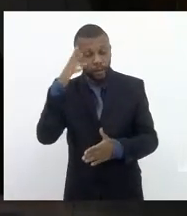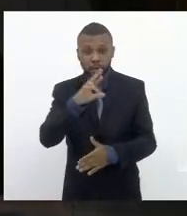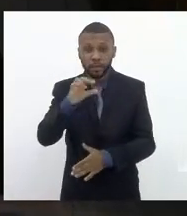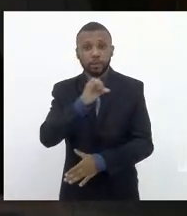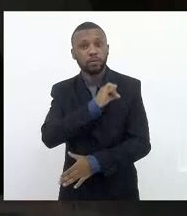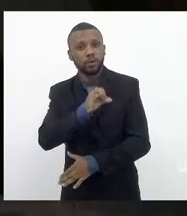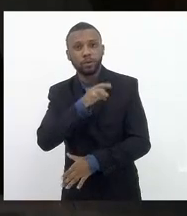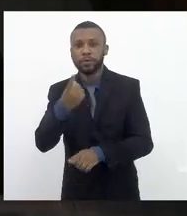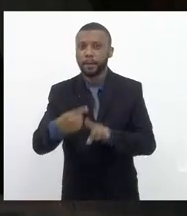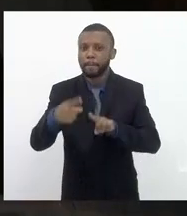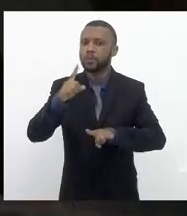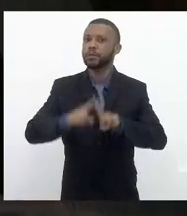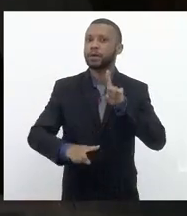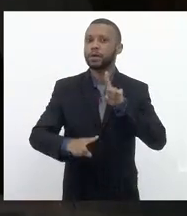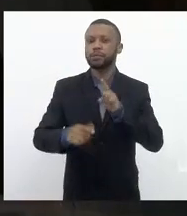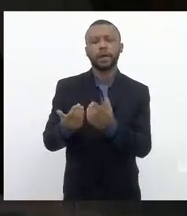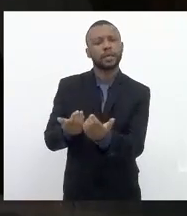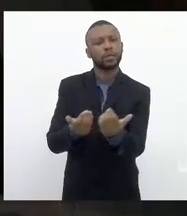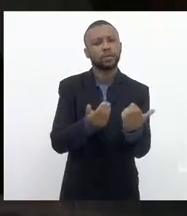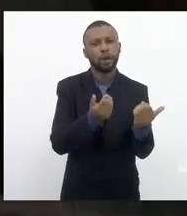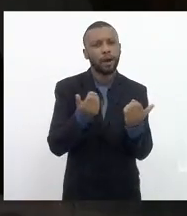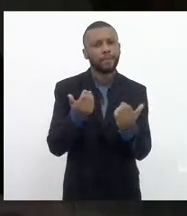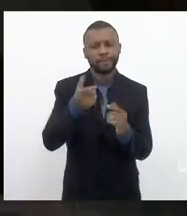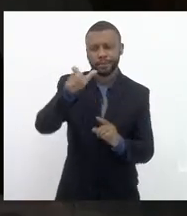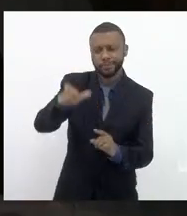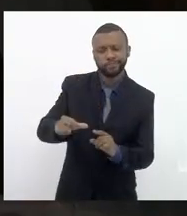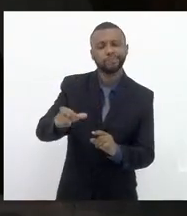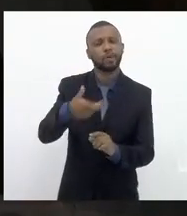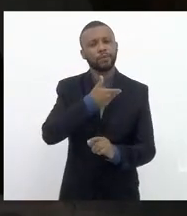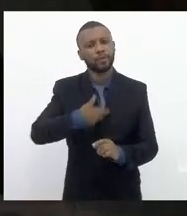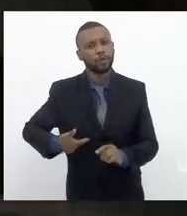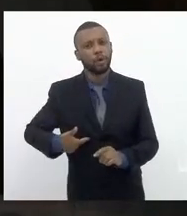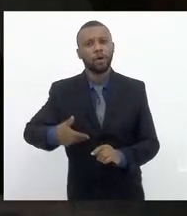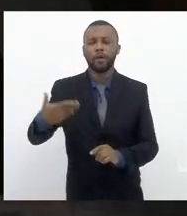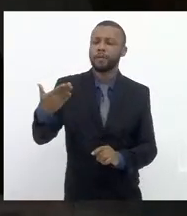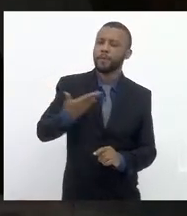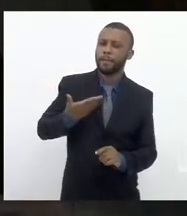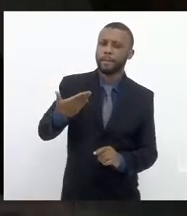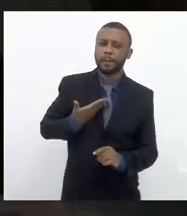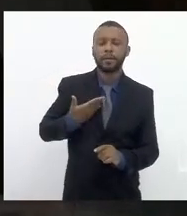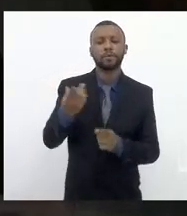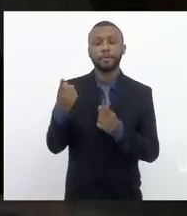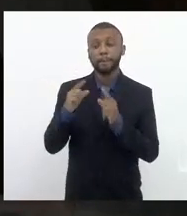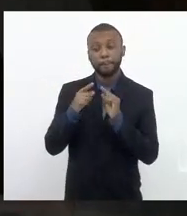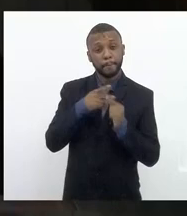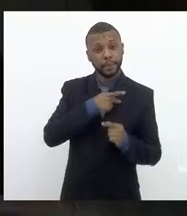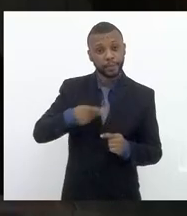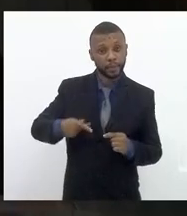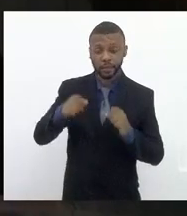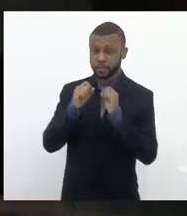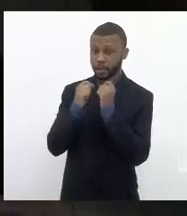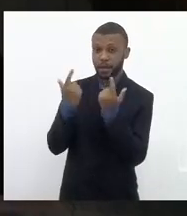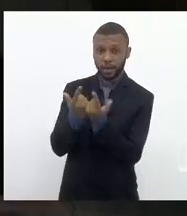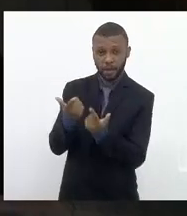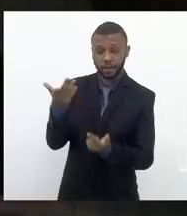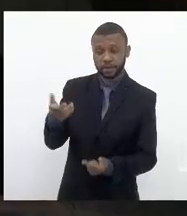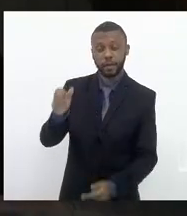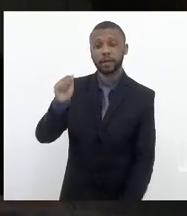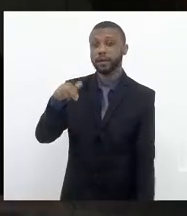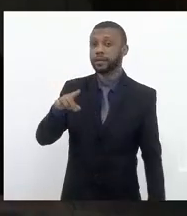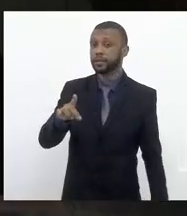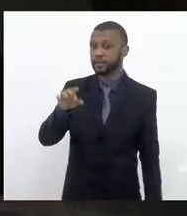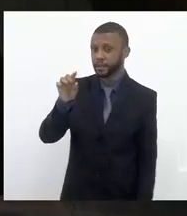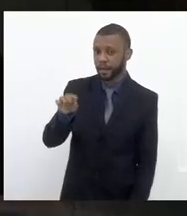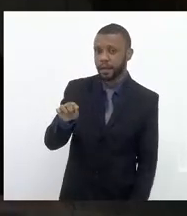graças a esse jovem Governador graças ao meu querido irmão e amigo presente André Ceciliano Graças essa casa que há muito